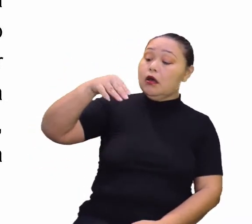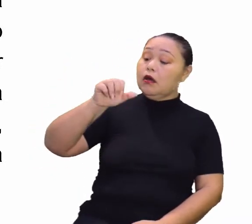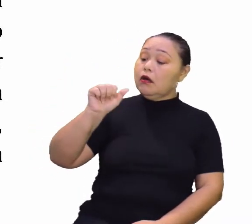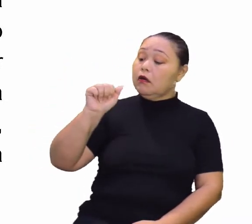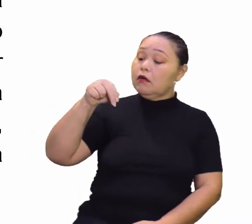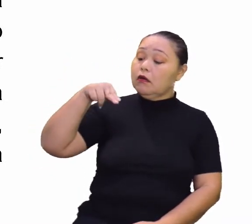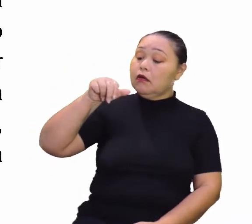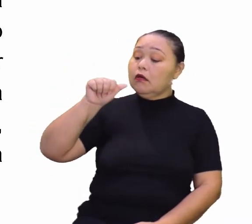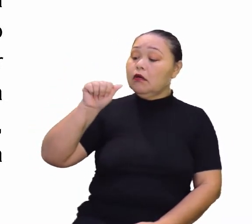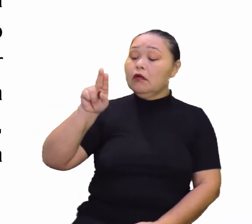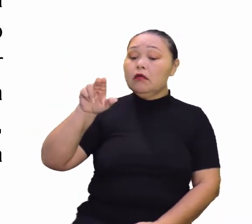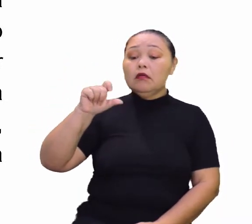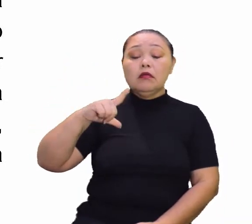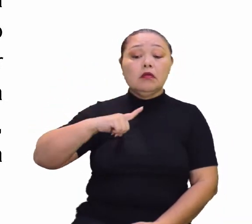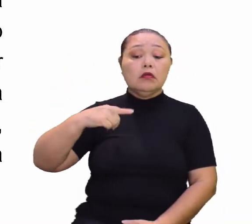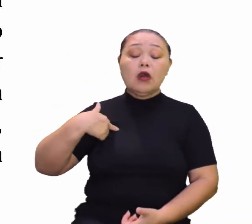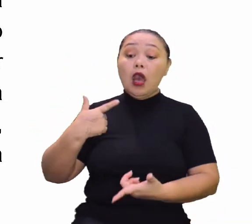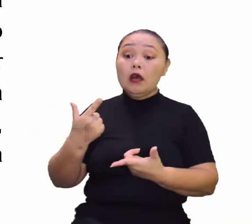grandes